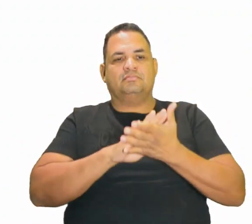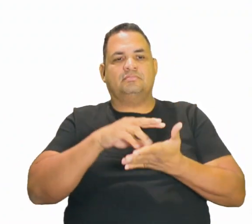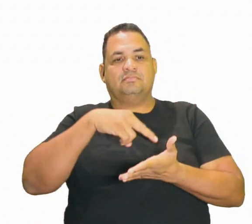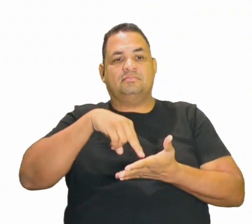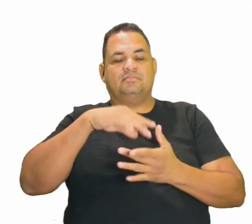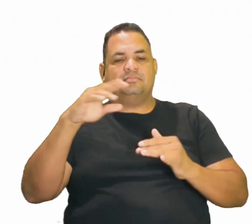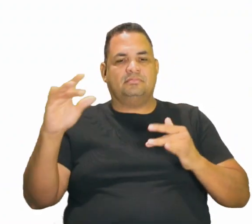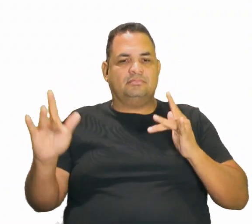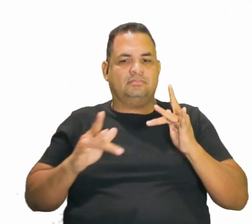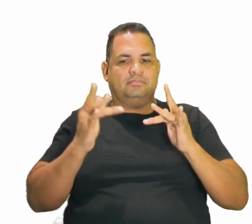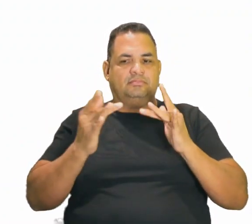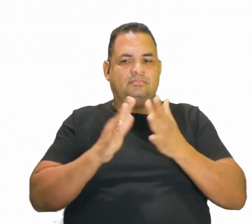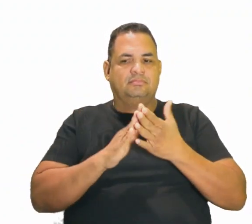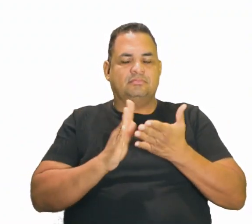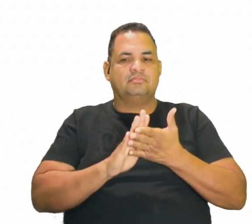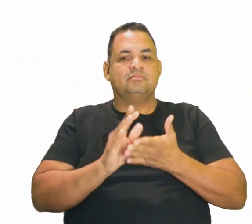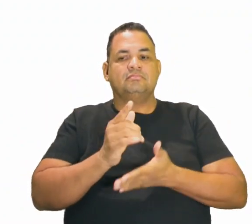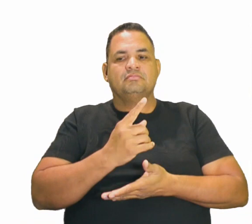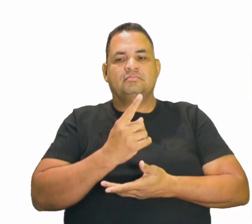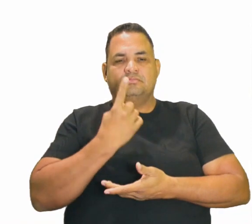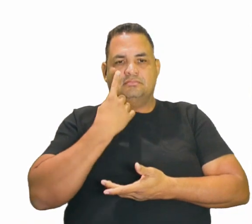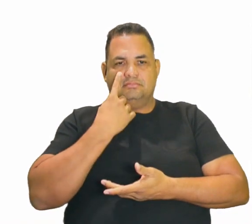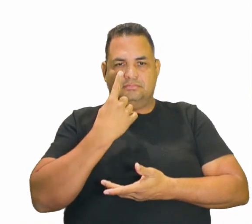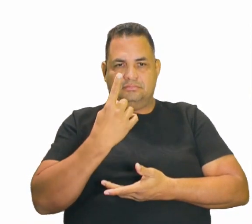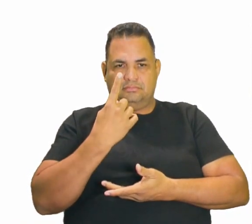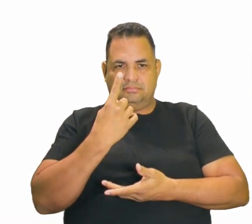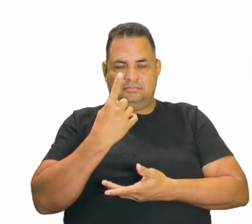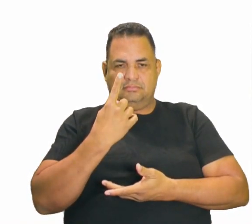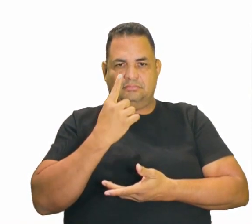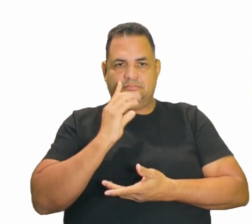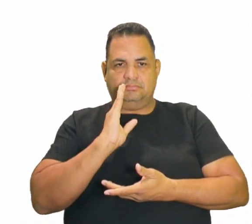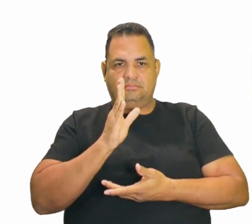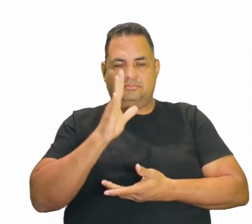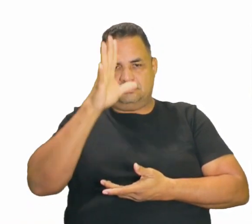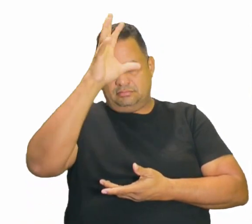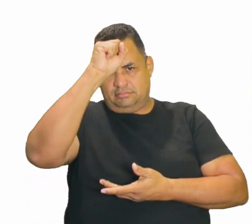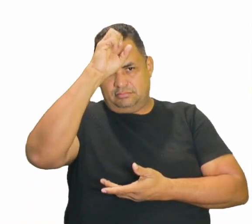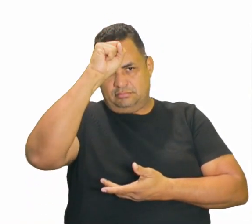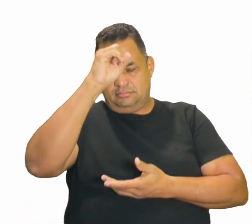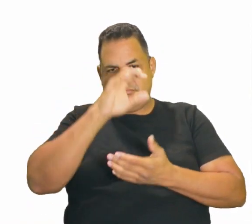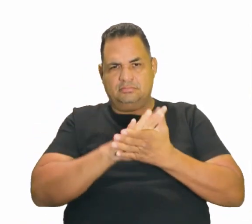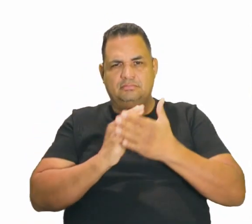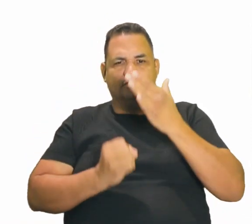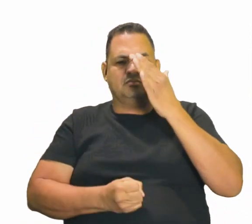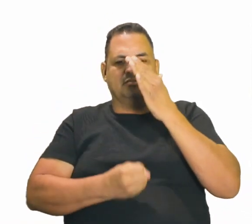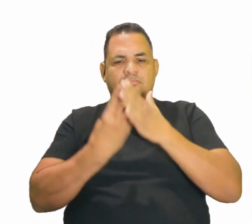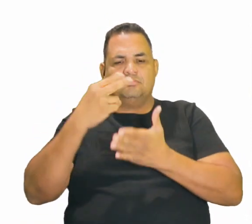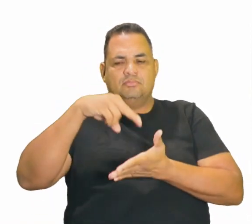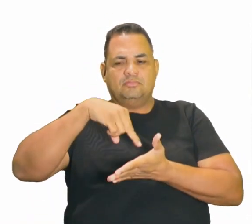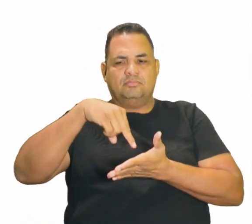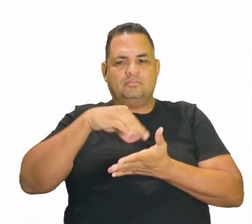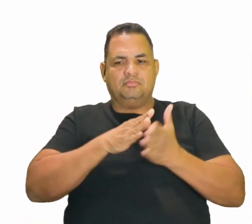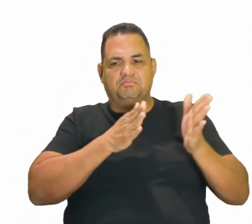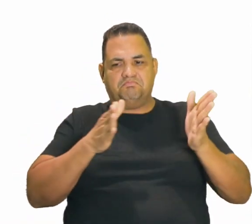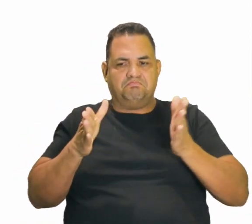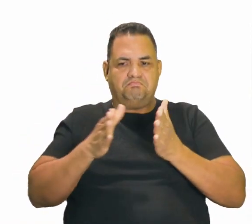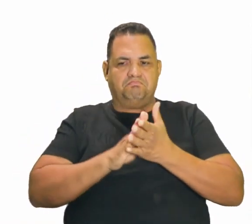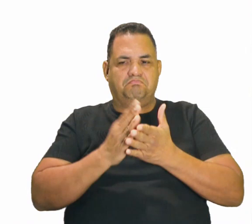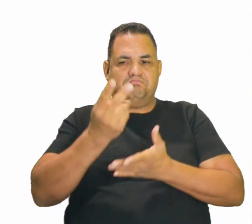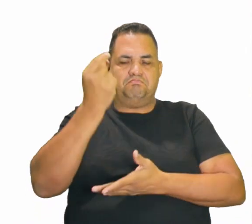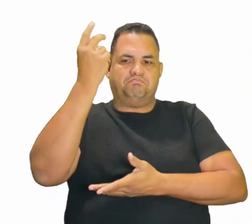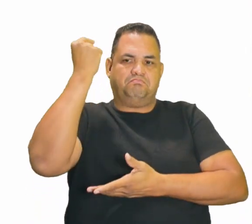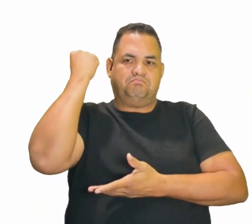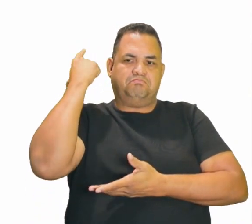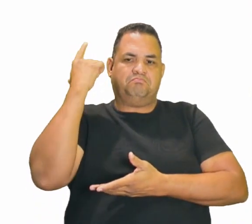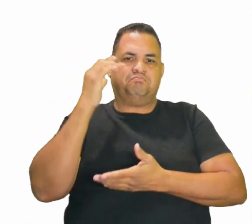queridos vocês aprenderam que a origem da dança parte desde do período antigo também